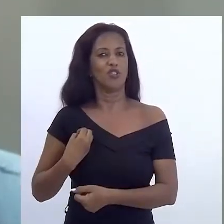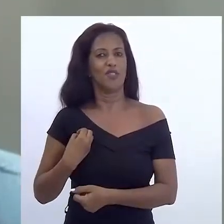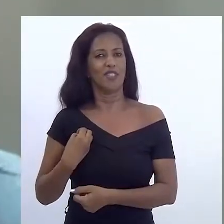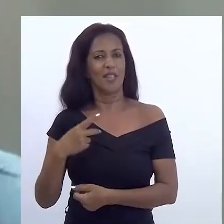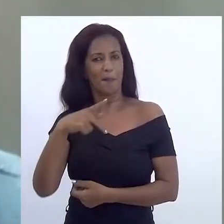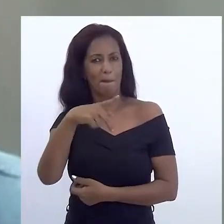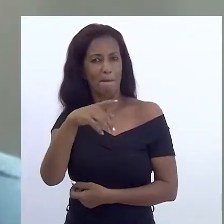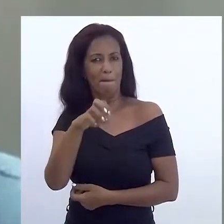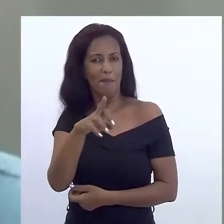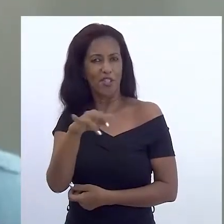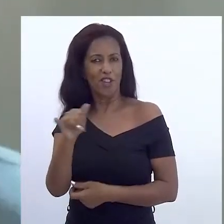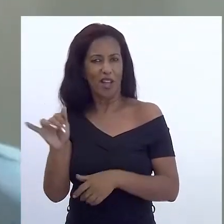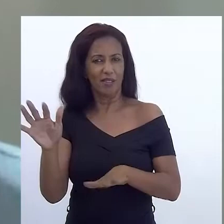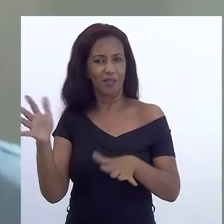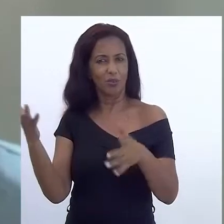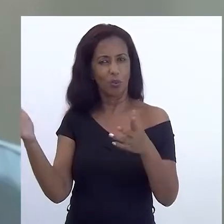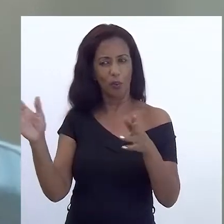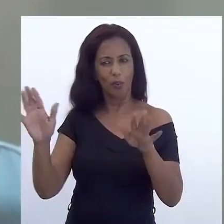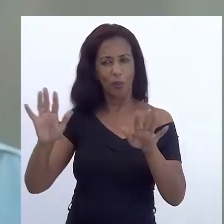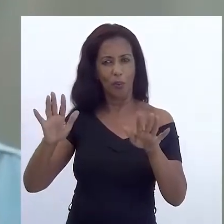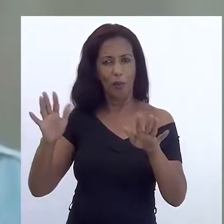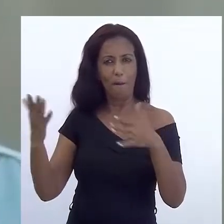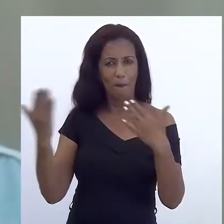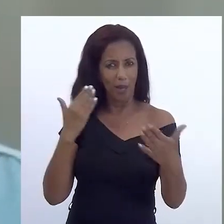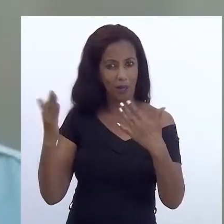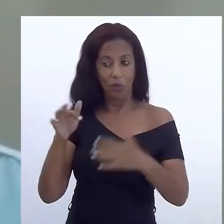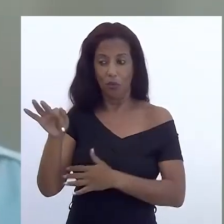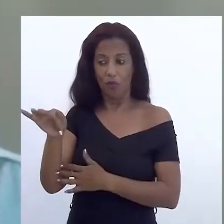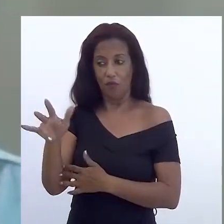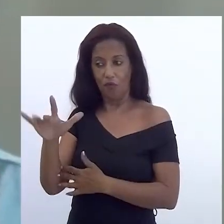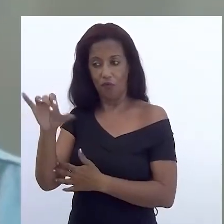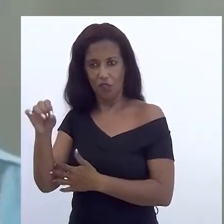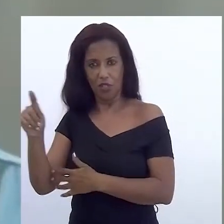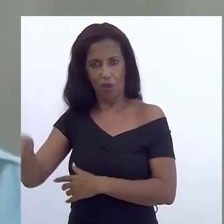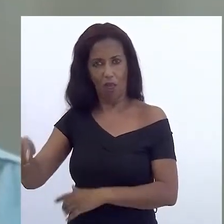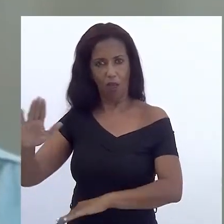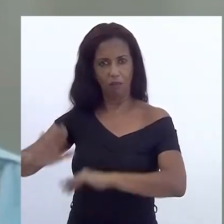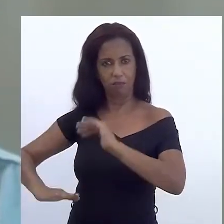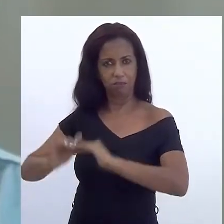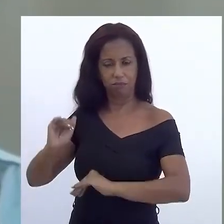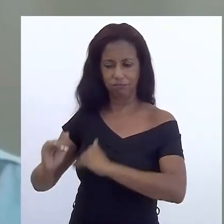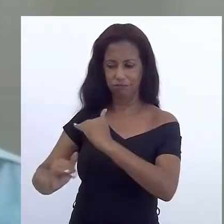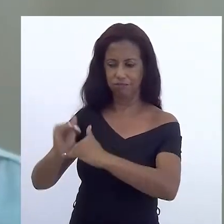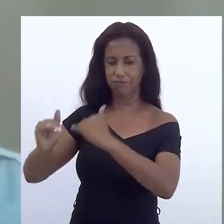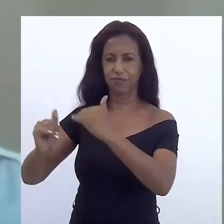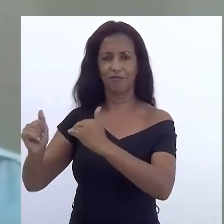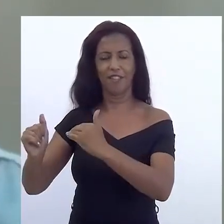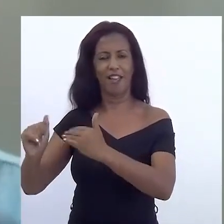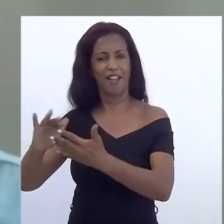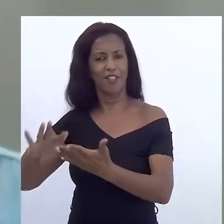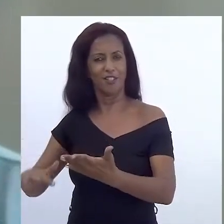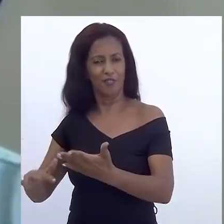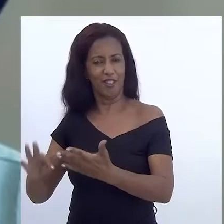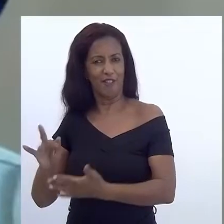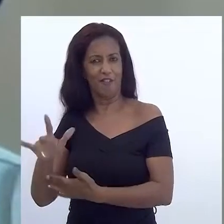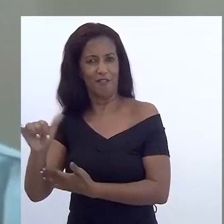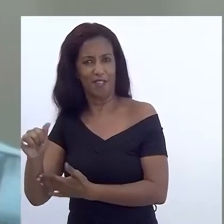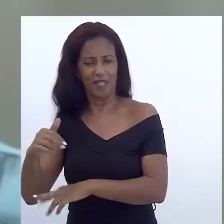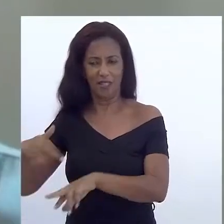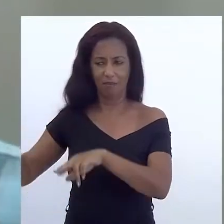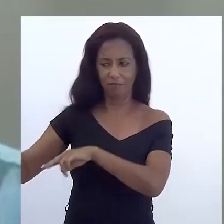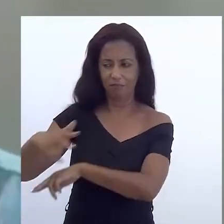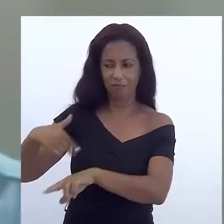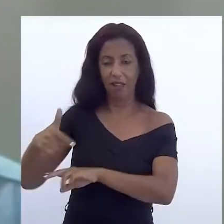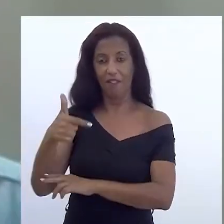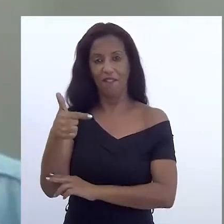sob o parâmetro físico, que é a capacidade de desenvolver atividade física, de caminhar um quarteirão. Então, são um total